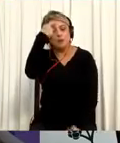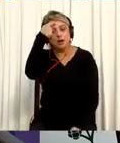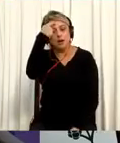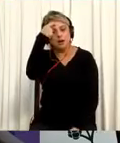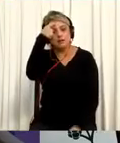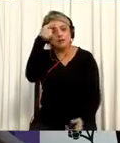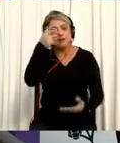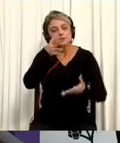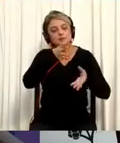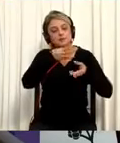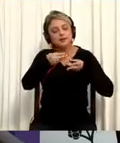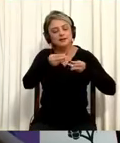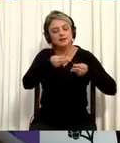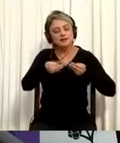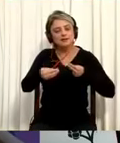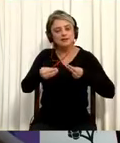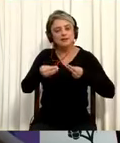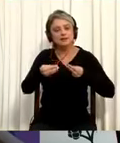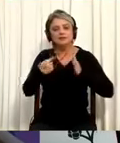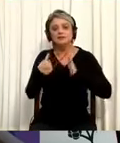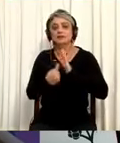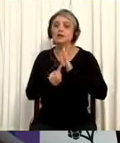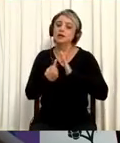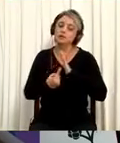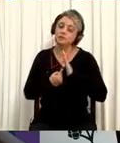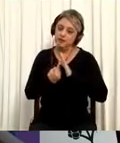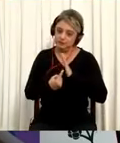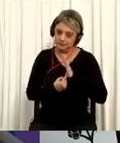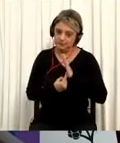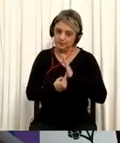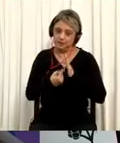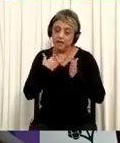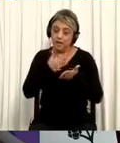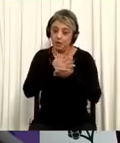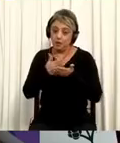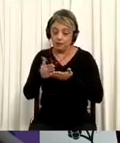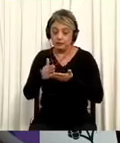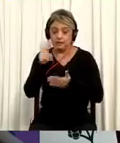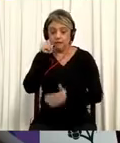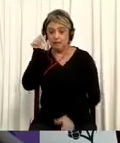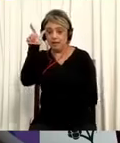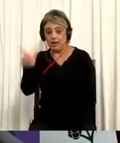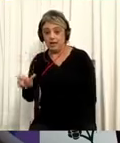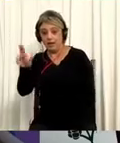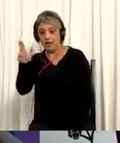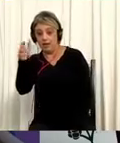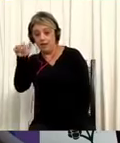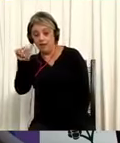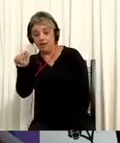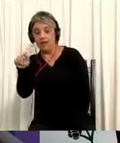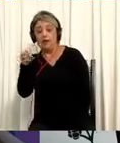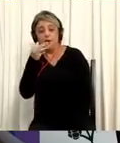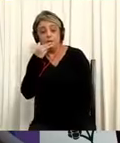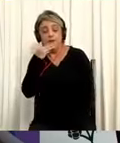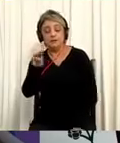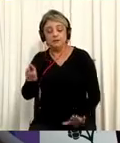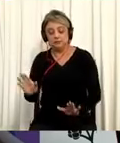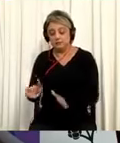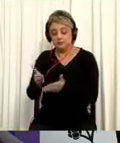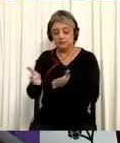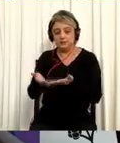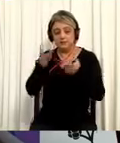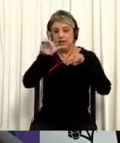mas uma leveza durante o isolamento social. Então eu queria que, a começar pela Ellen, deixasse aí uma mensagem de motivação